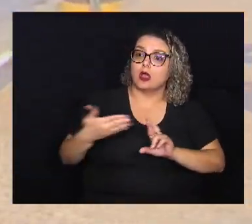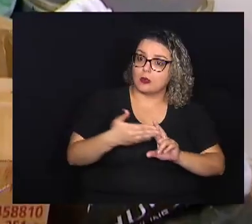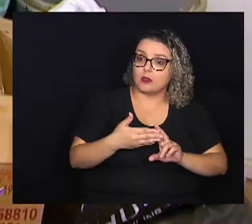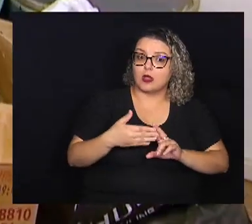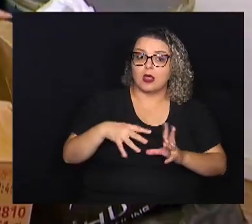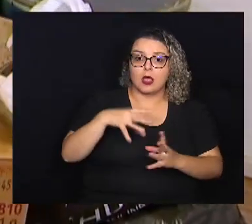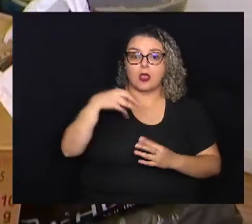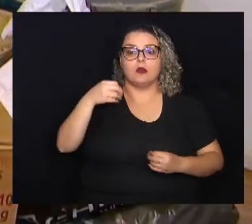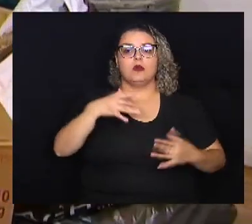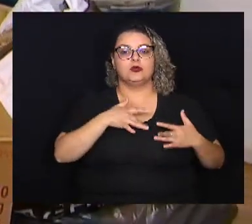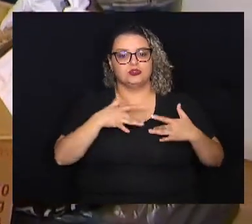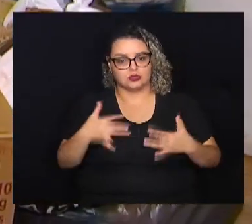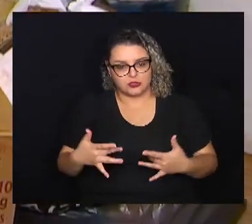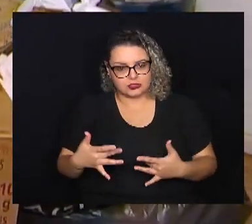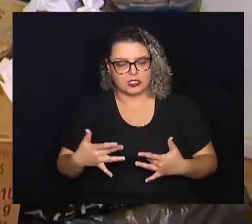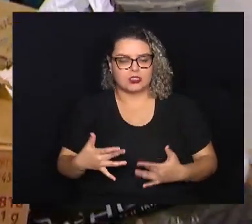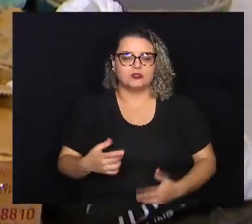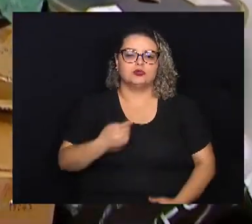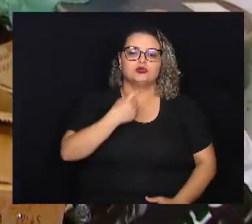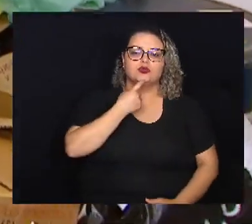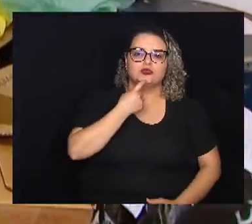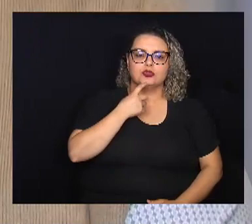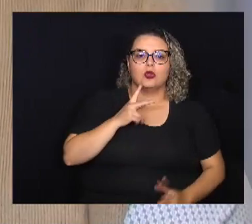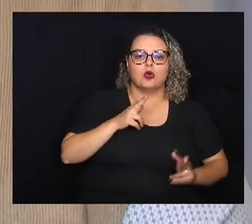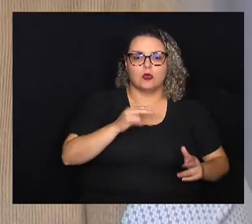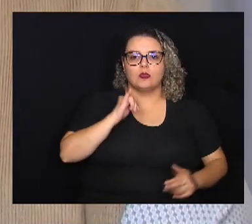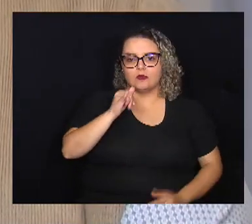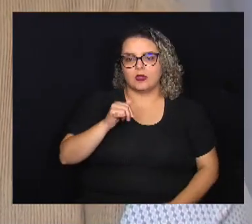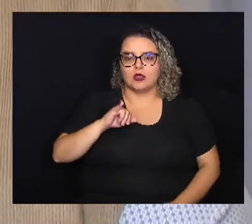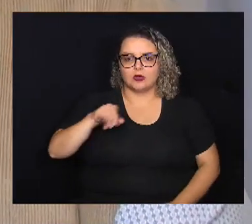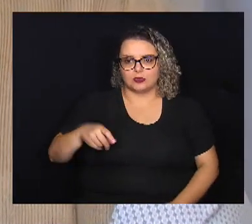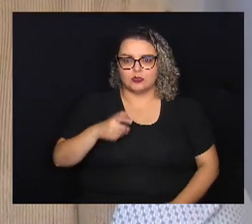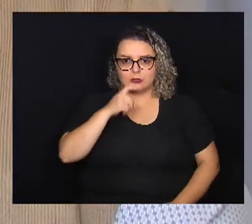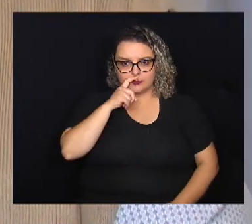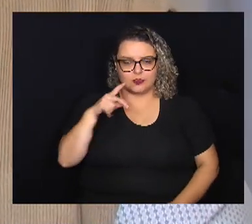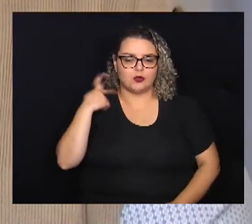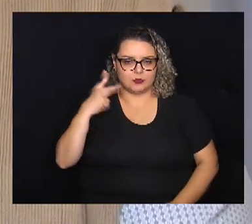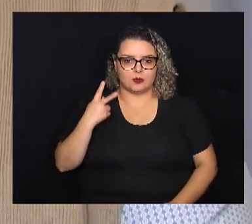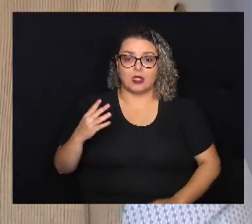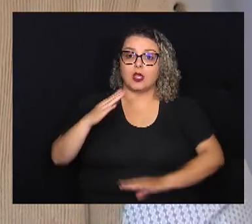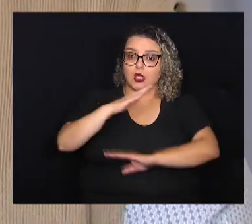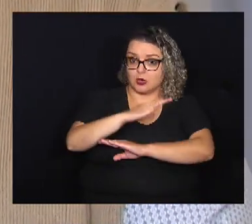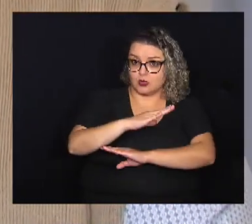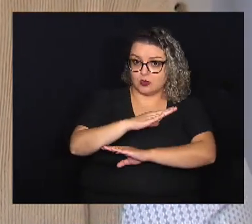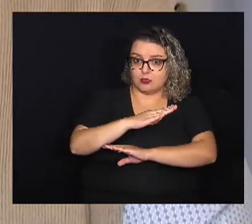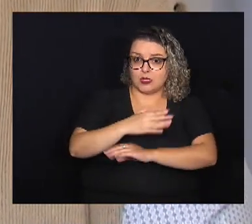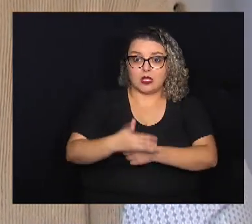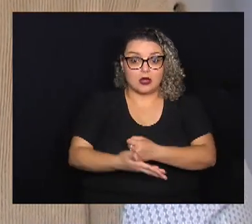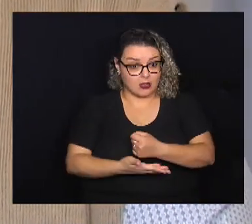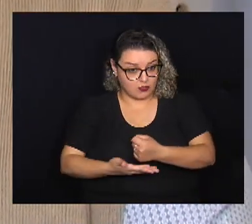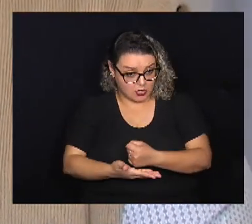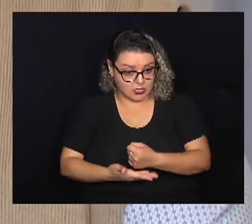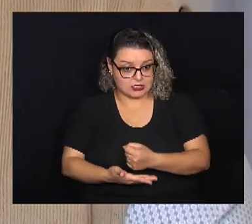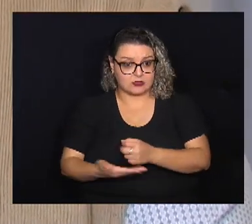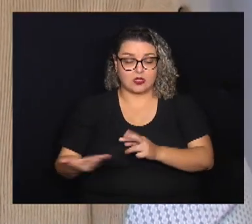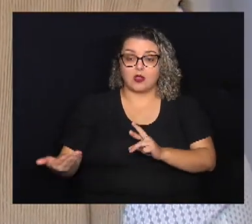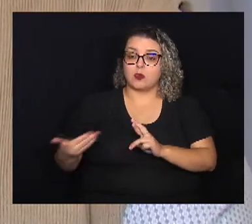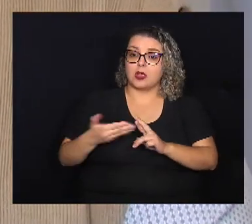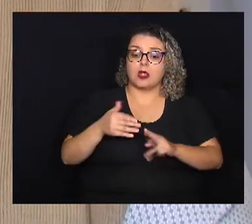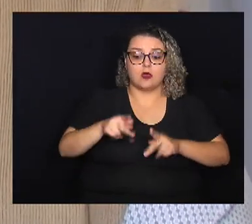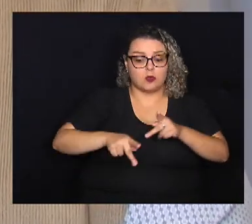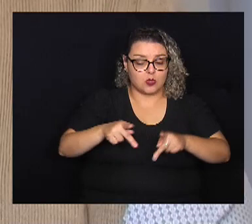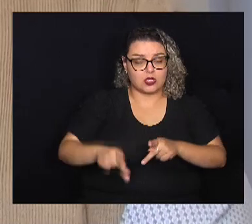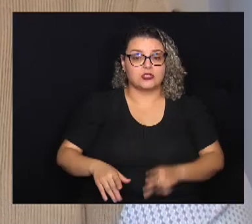campineiro, como reforça o vereador George Schneider. A Câmara Municipal, na sua essência, por representar a população de